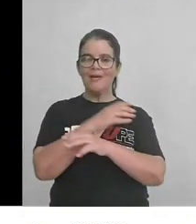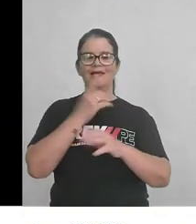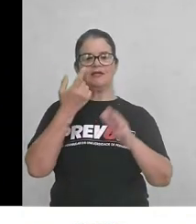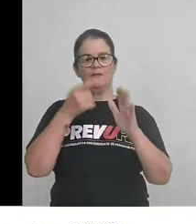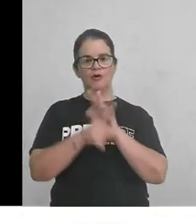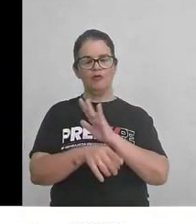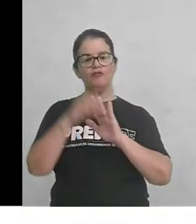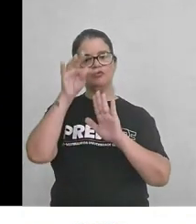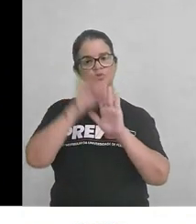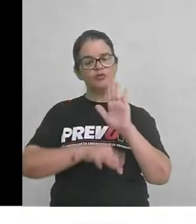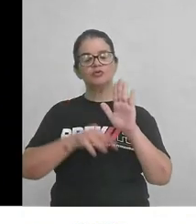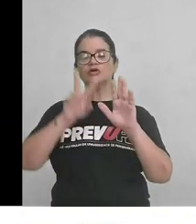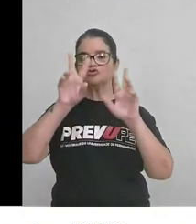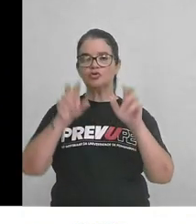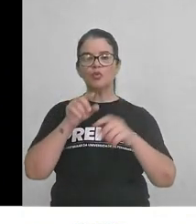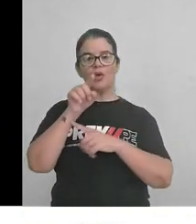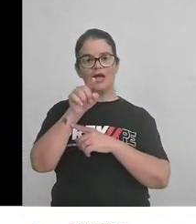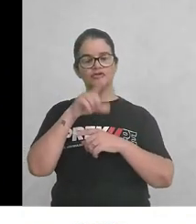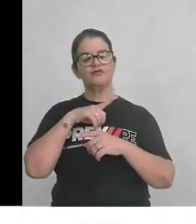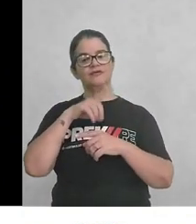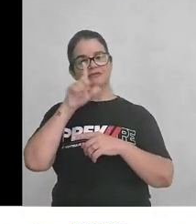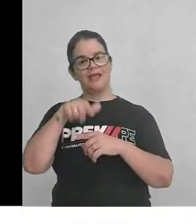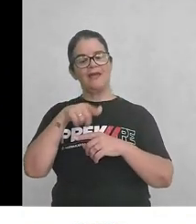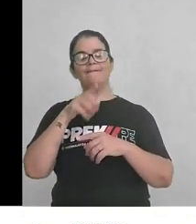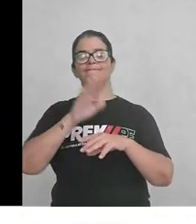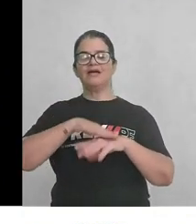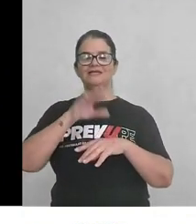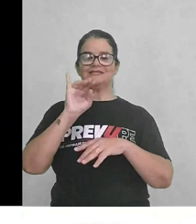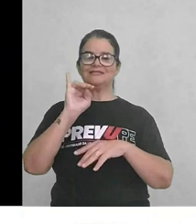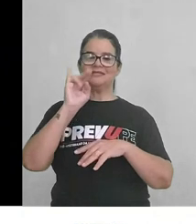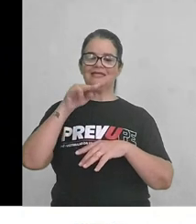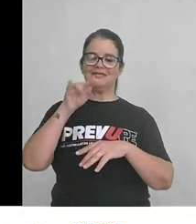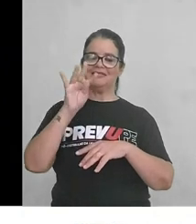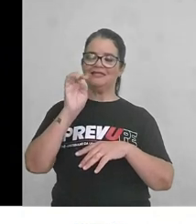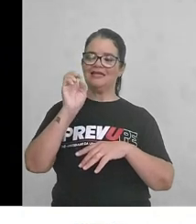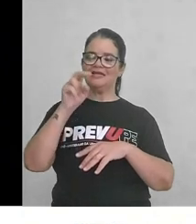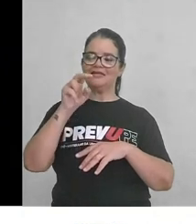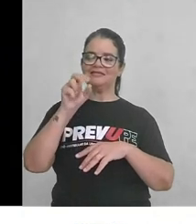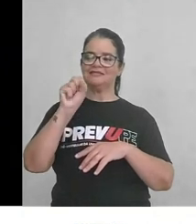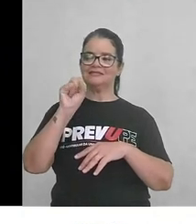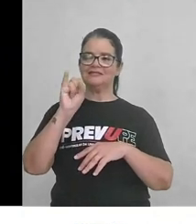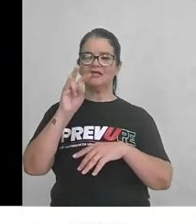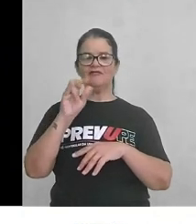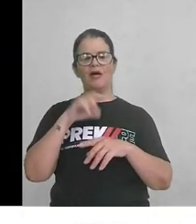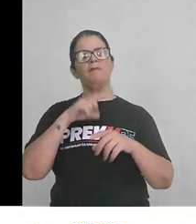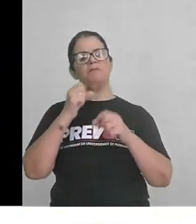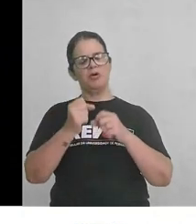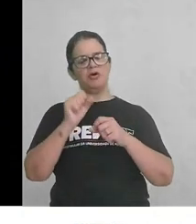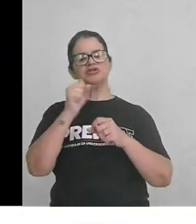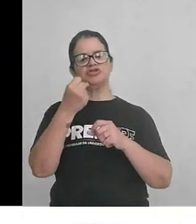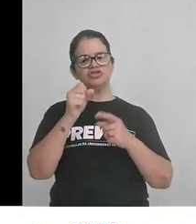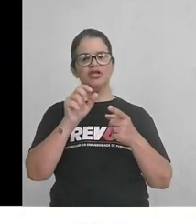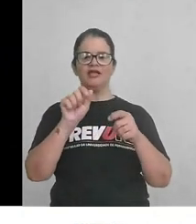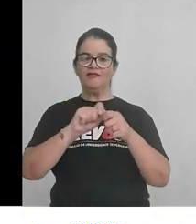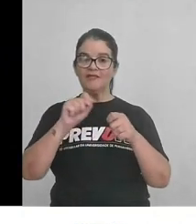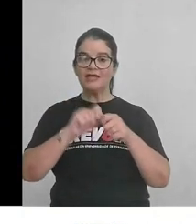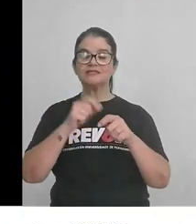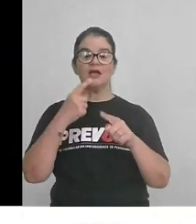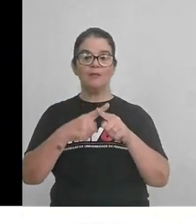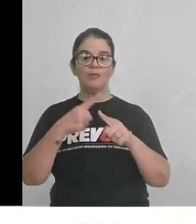Mas vocês podem fazer um skim, porque pode fazer uma leitura rápida, ver o que é que ele quer e buscar isso.